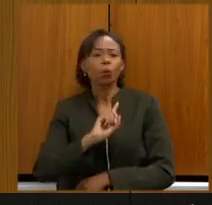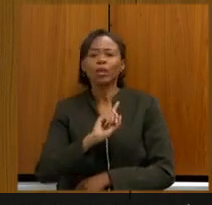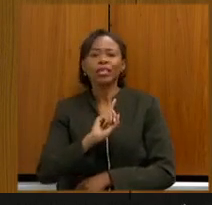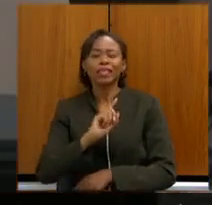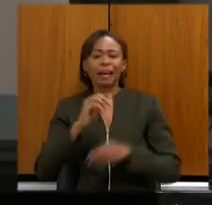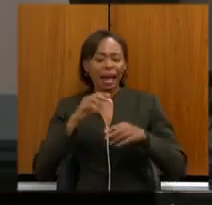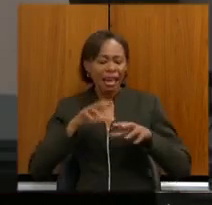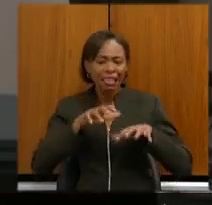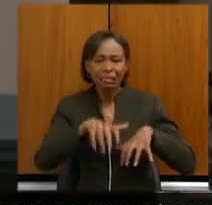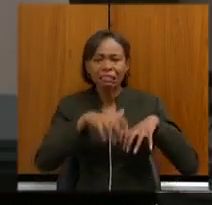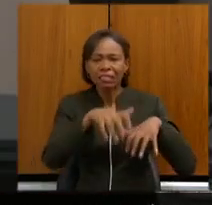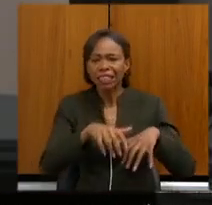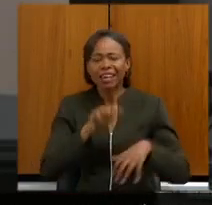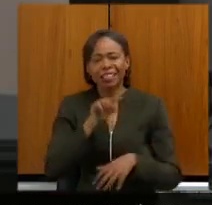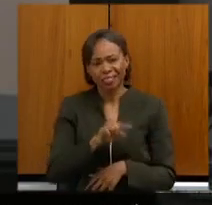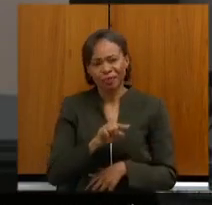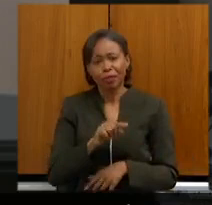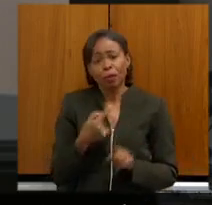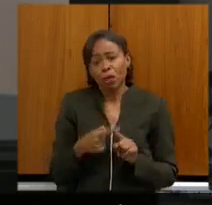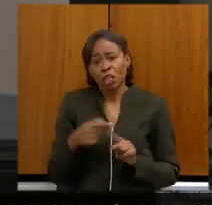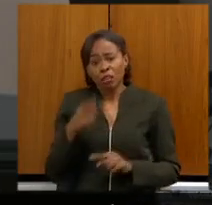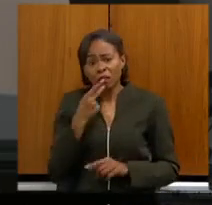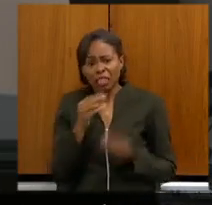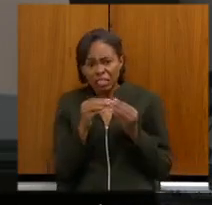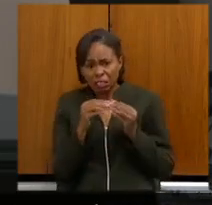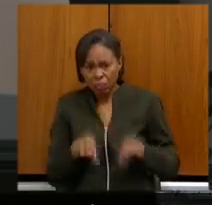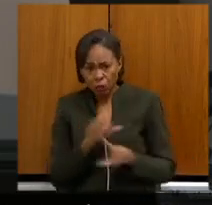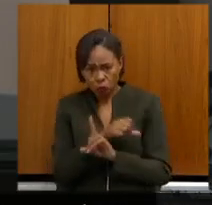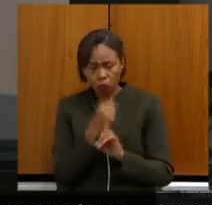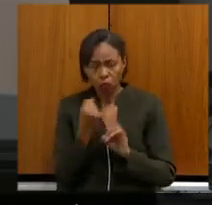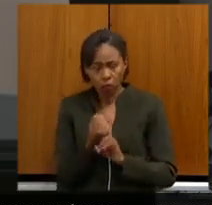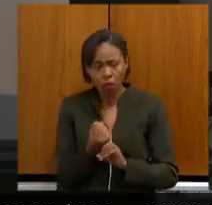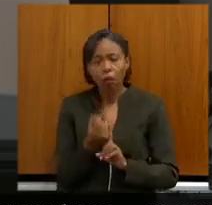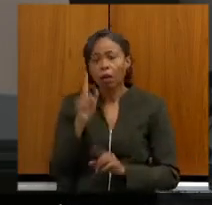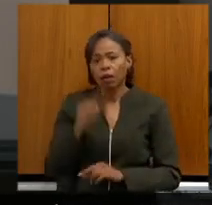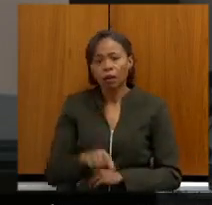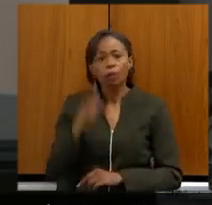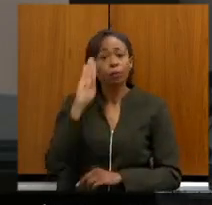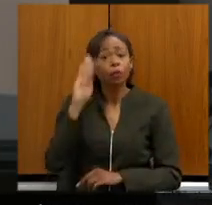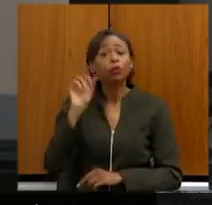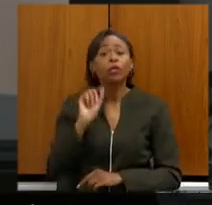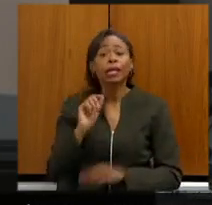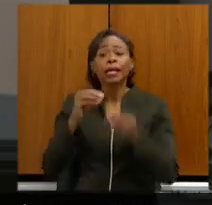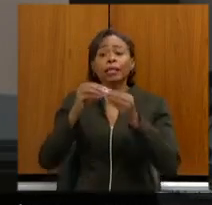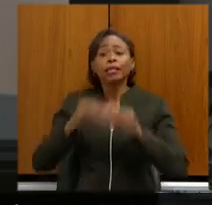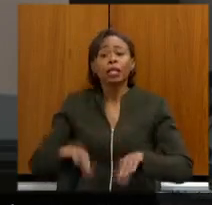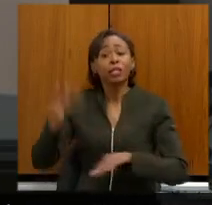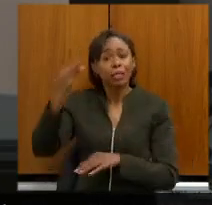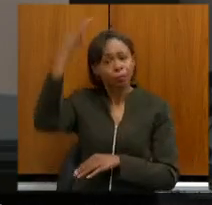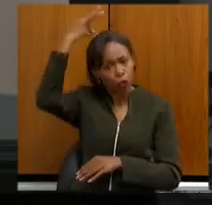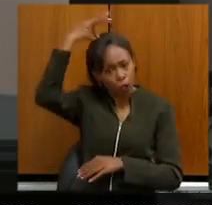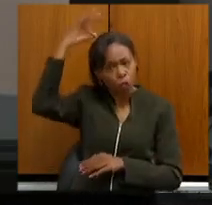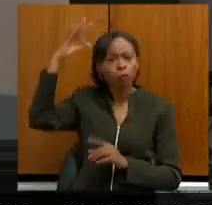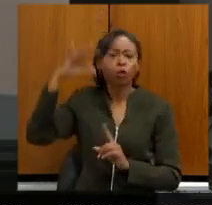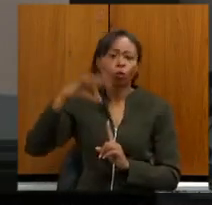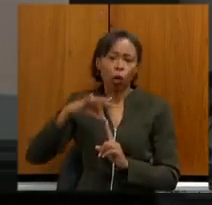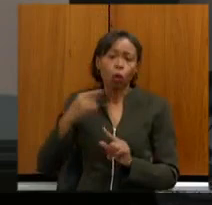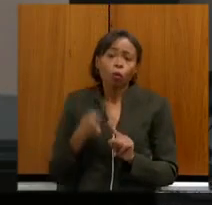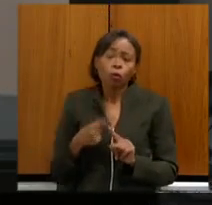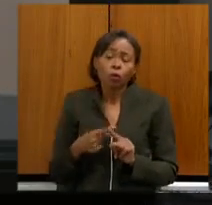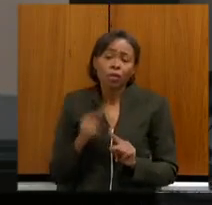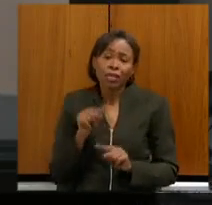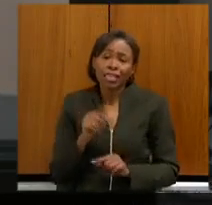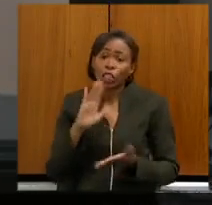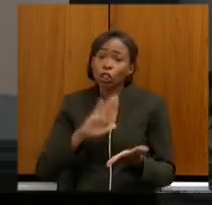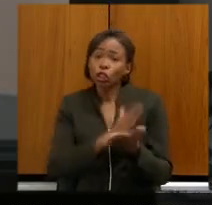porque quando a gente fala de danos sociais nós falamos principalmente de danos espirituais porque quando